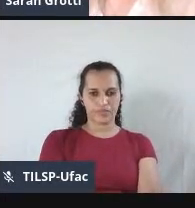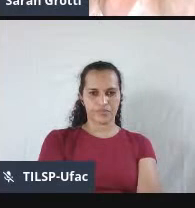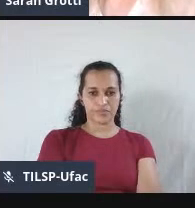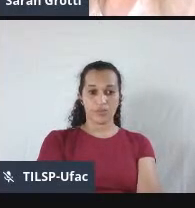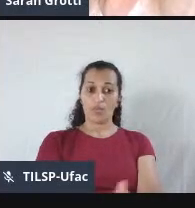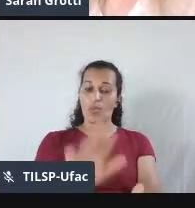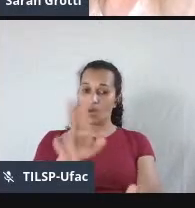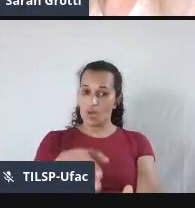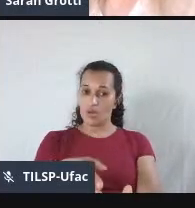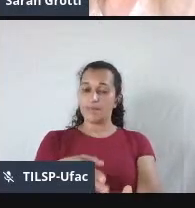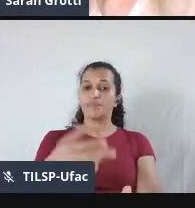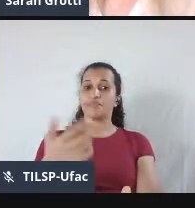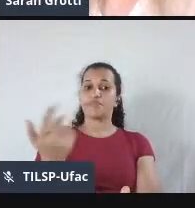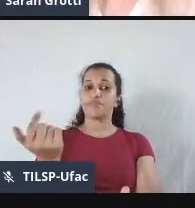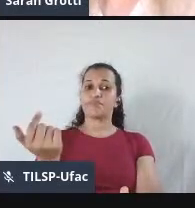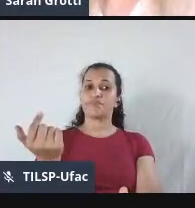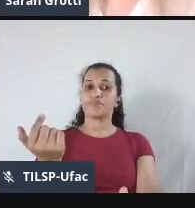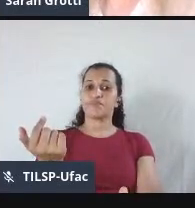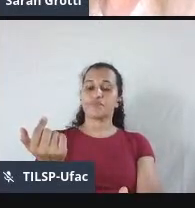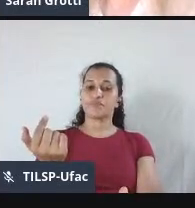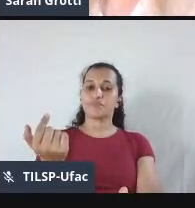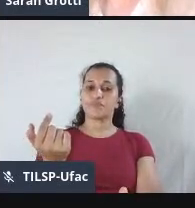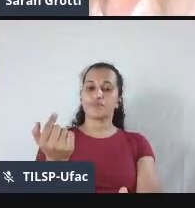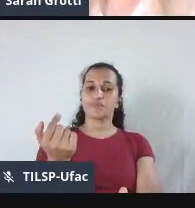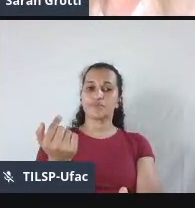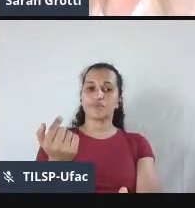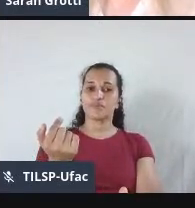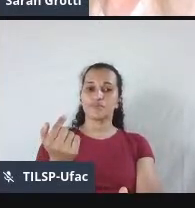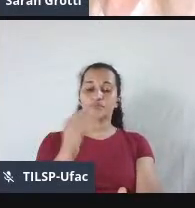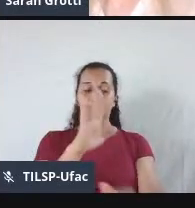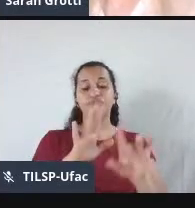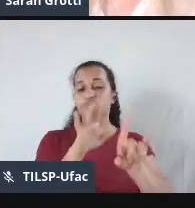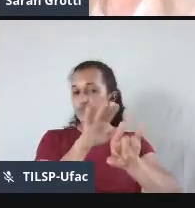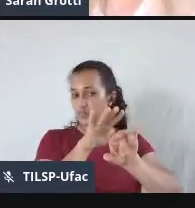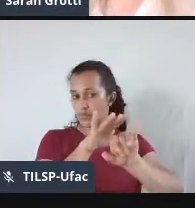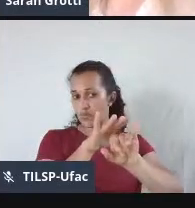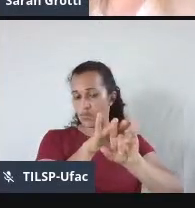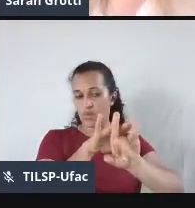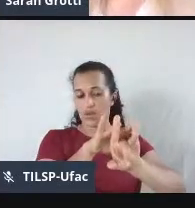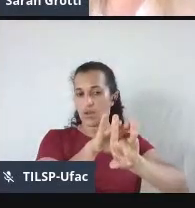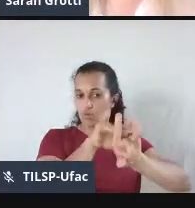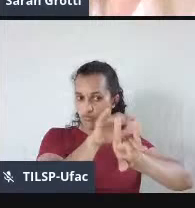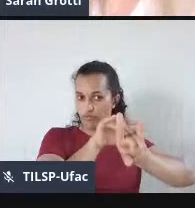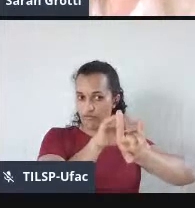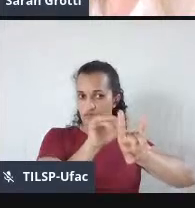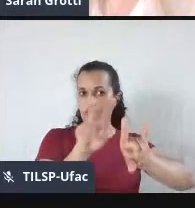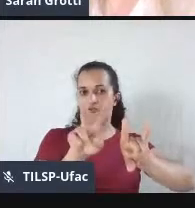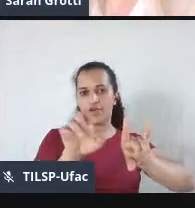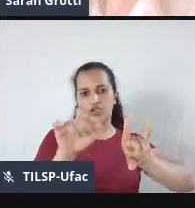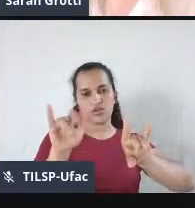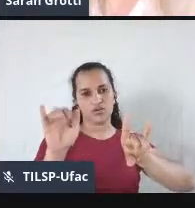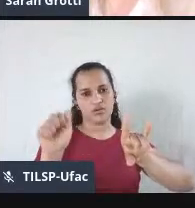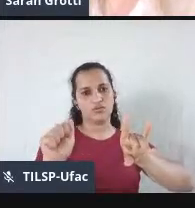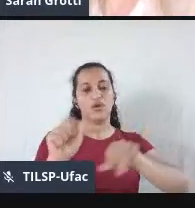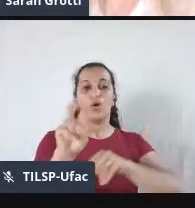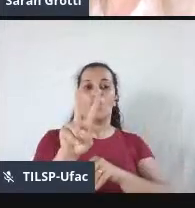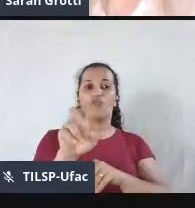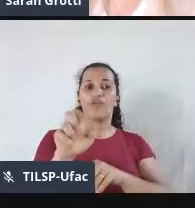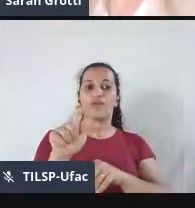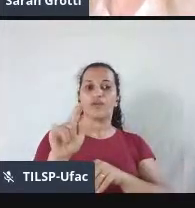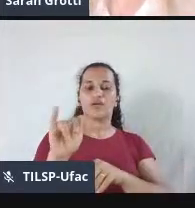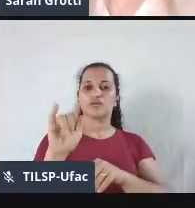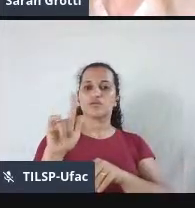Veganos que não suplementam podem ter concentrações séricas mais baixas que os onívoros. Podem apresentar